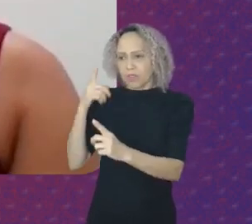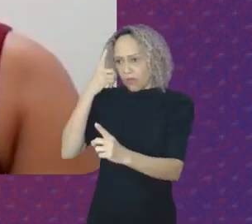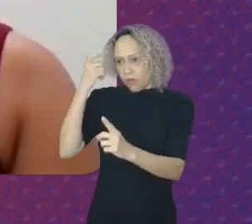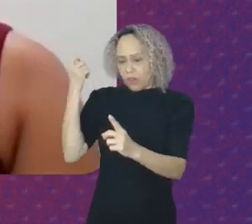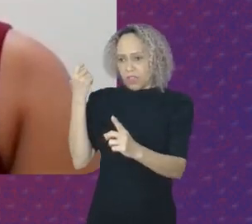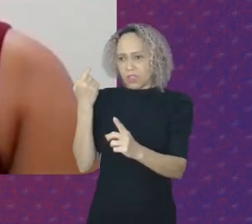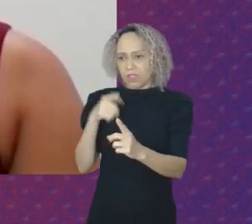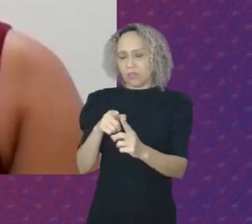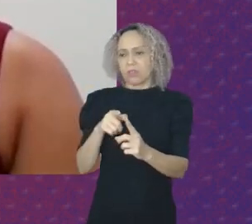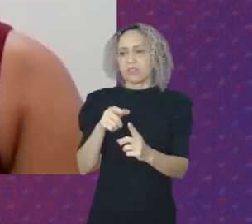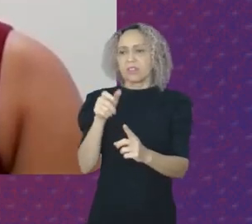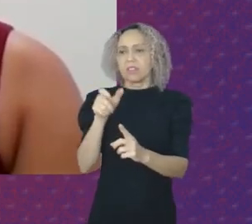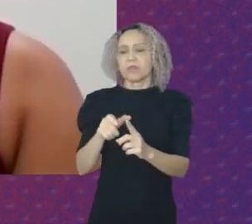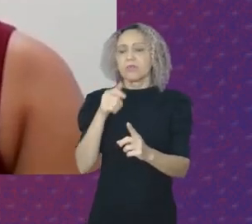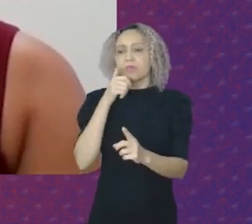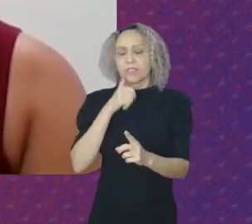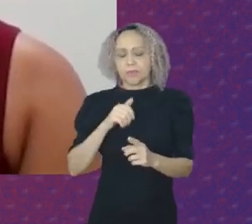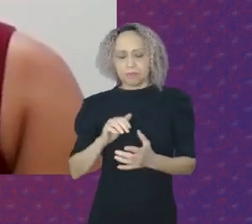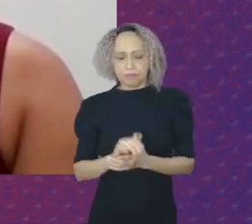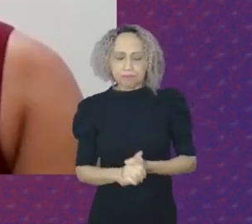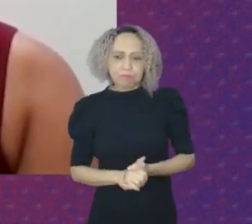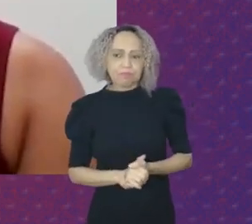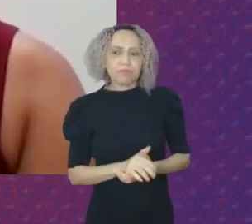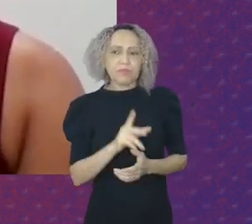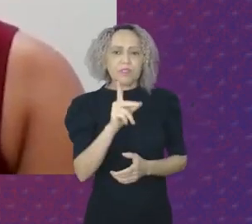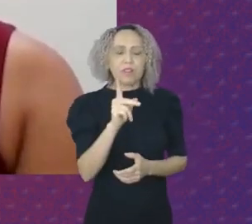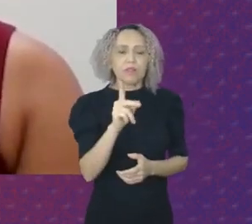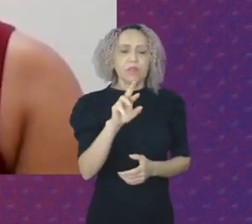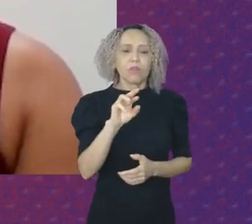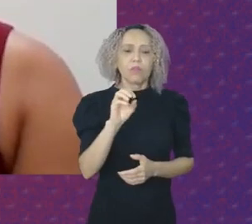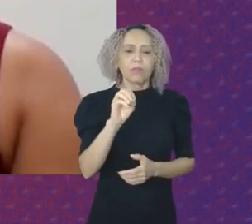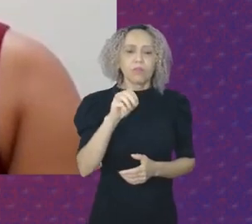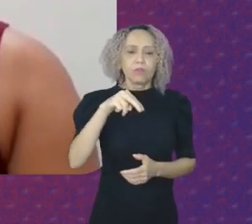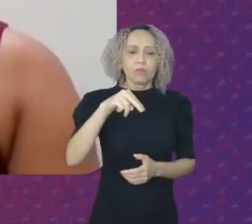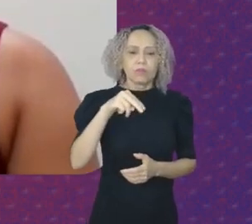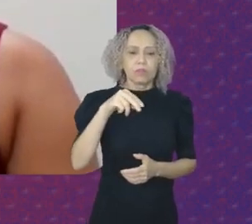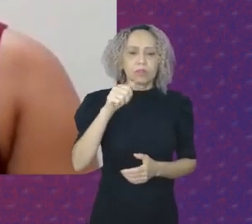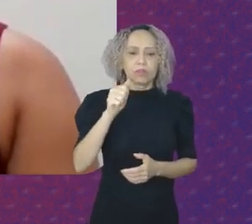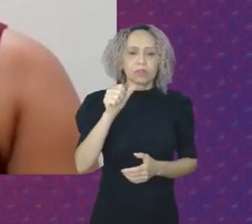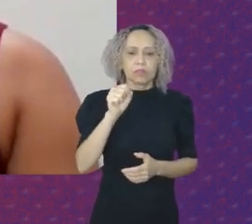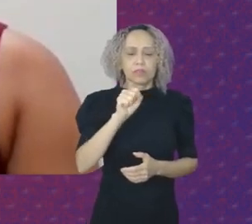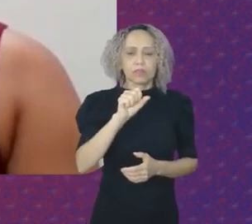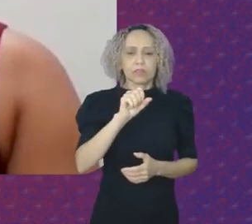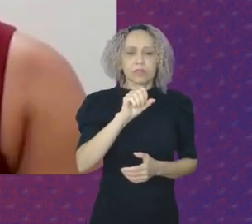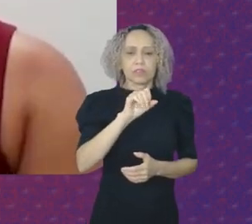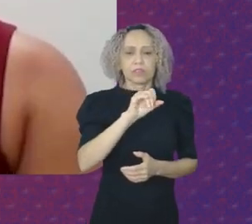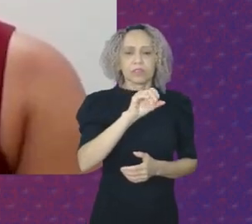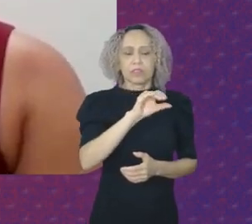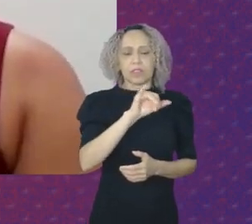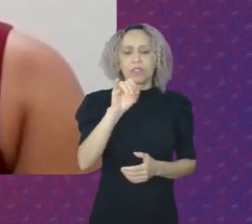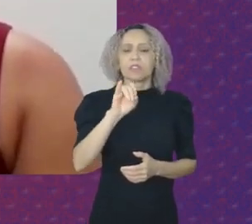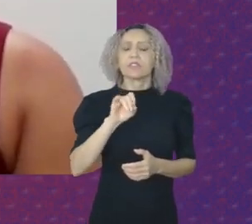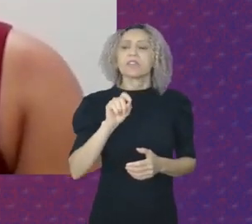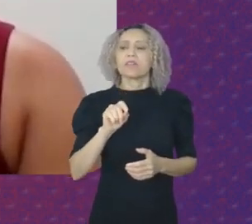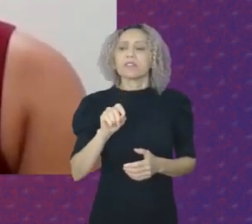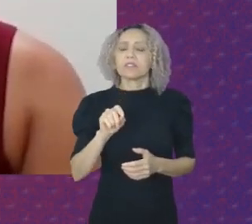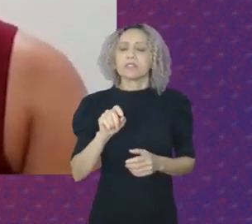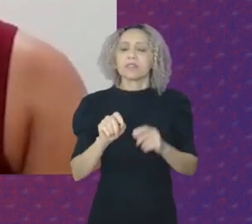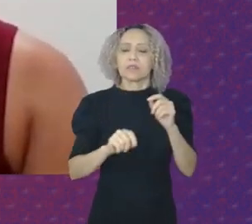é um programa que tem essa perspectiva de articulação. Então, uma das ações também que a gente